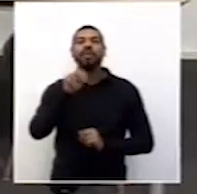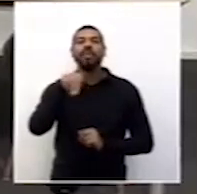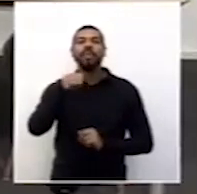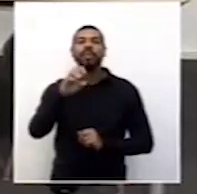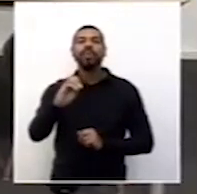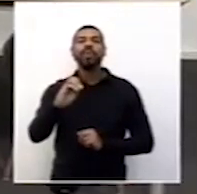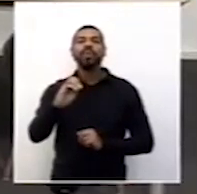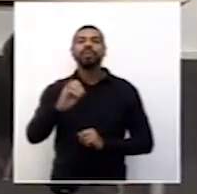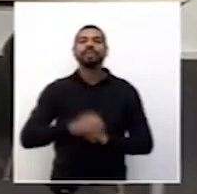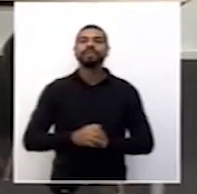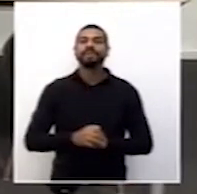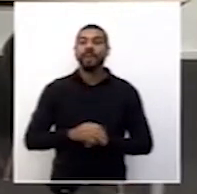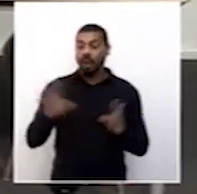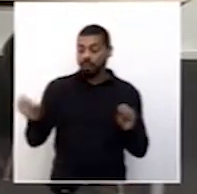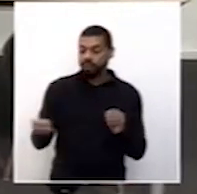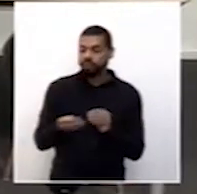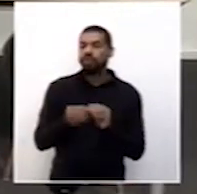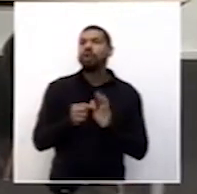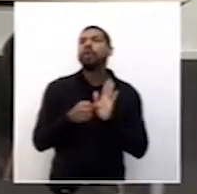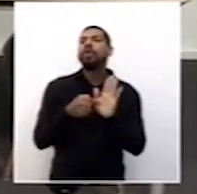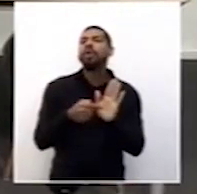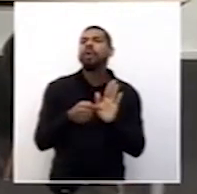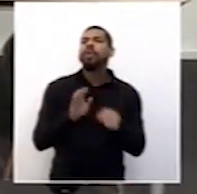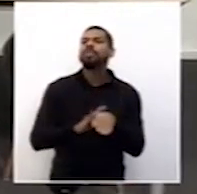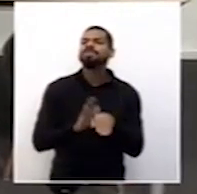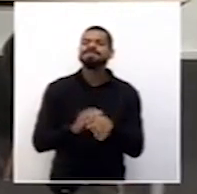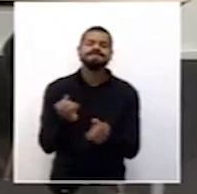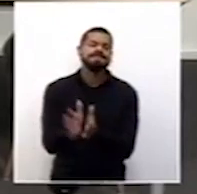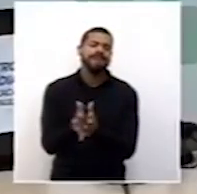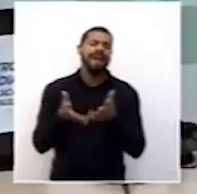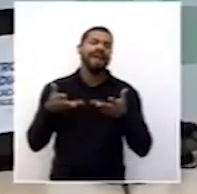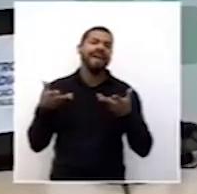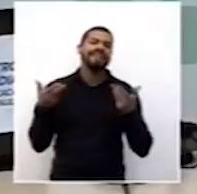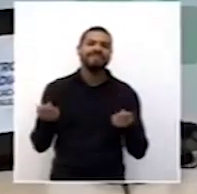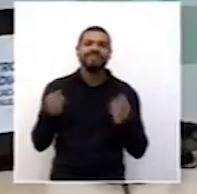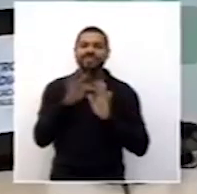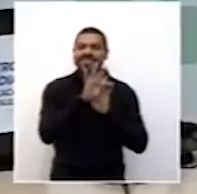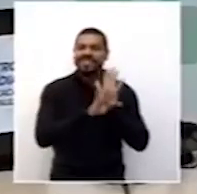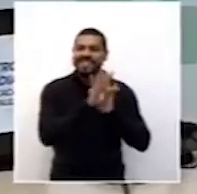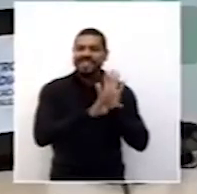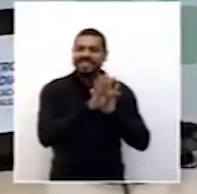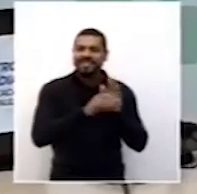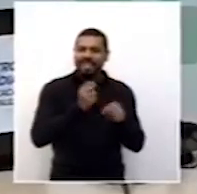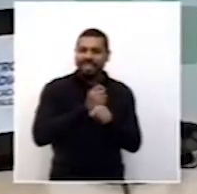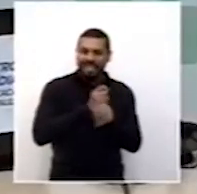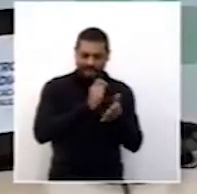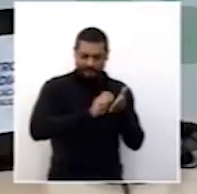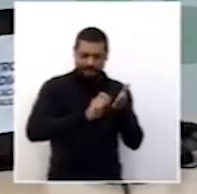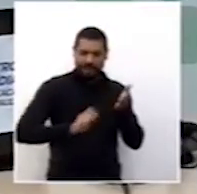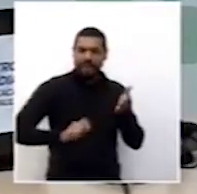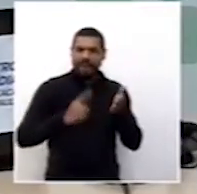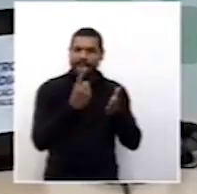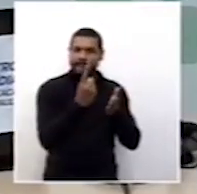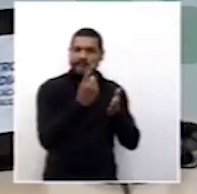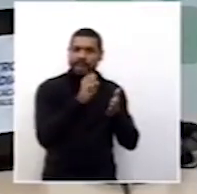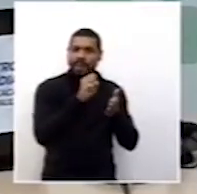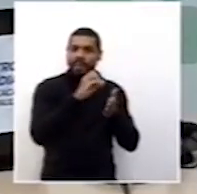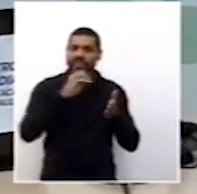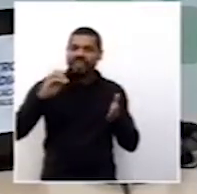diz, ressalta, como é incrível um texto de 1800 ser ainda tão